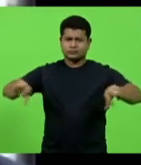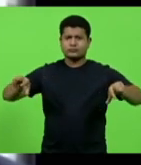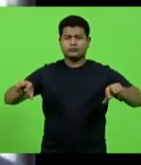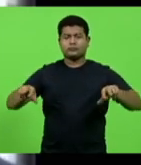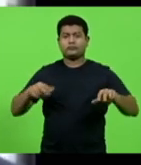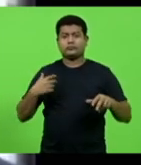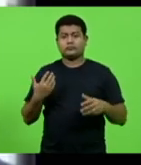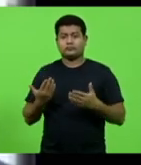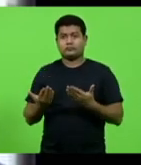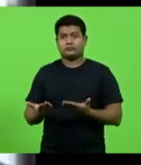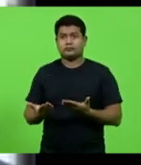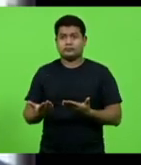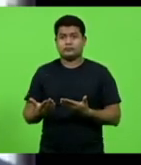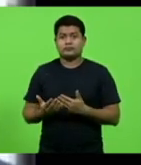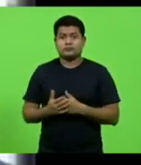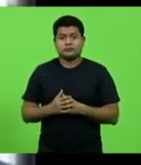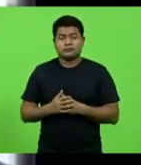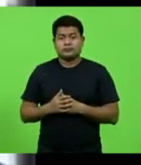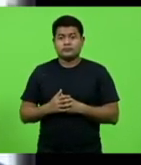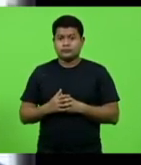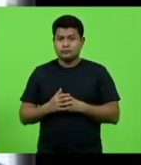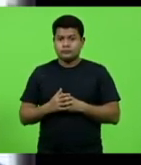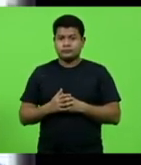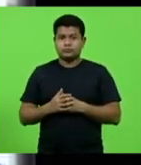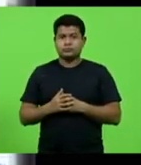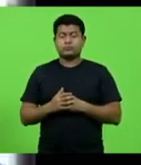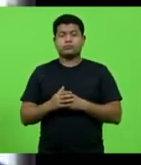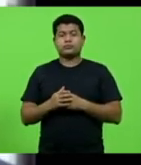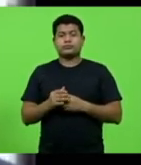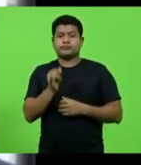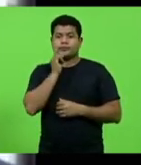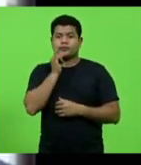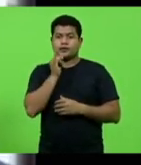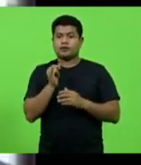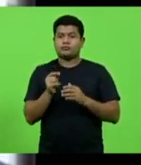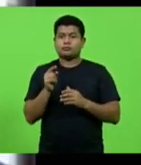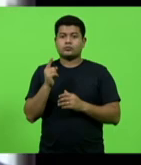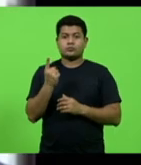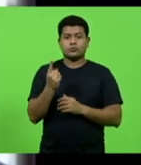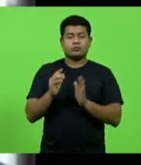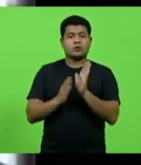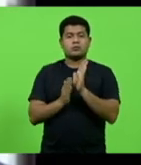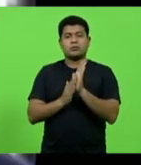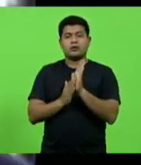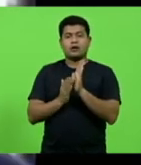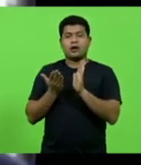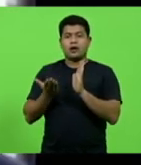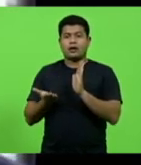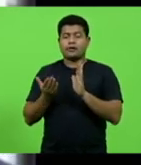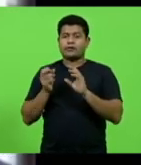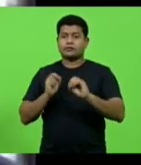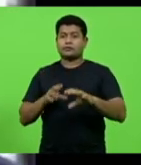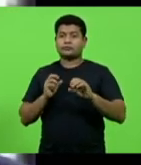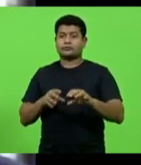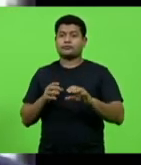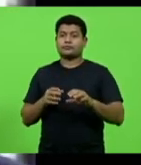quanto Charlotte Mason, que propõe uma educação que a gente poderia até dizer uma